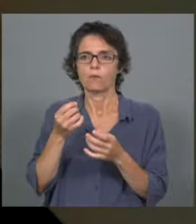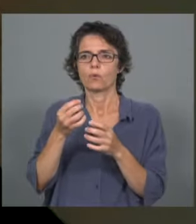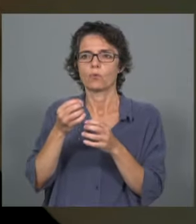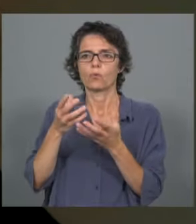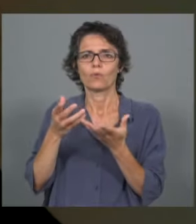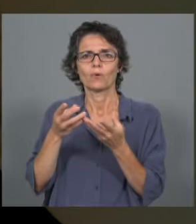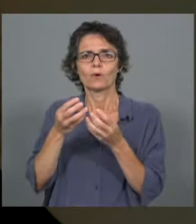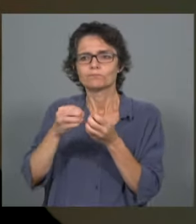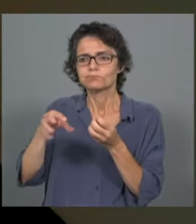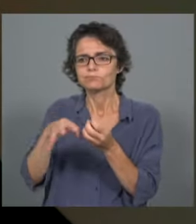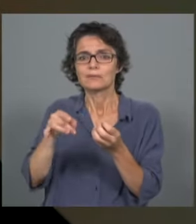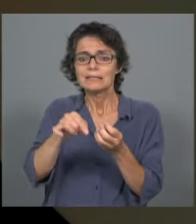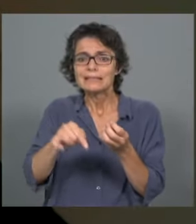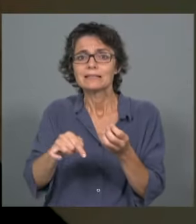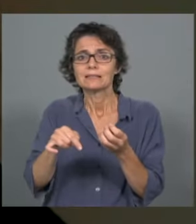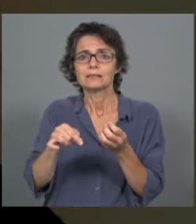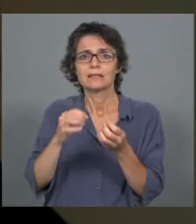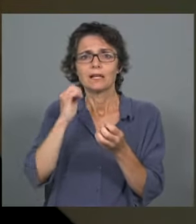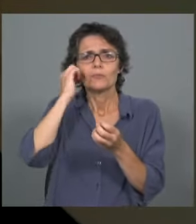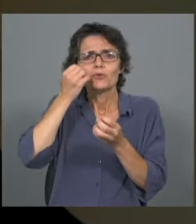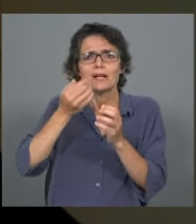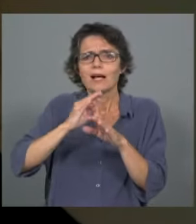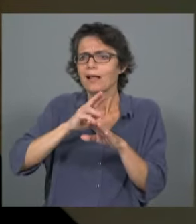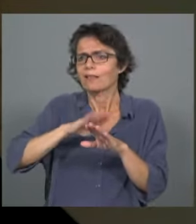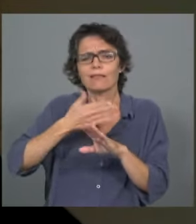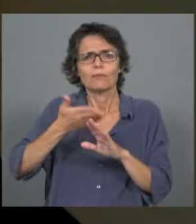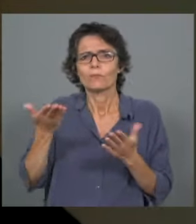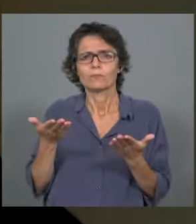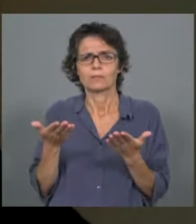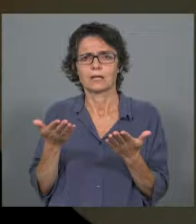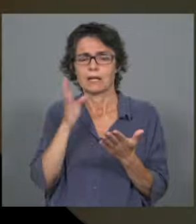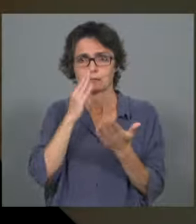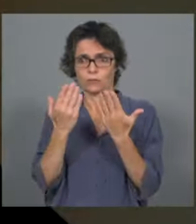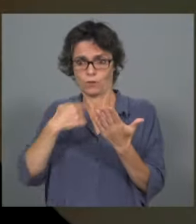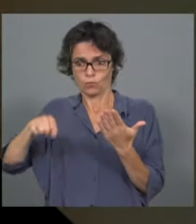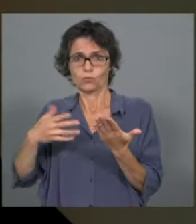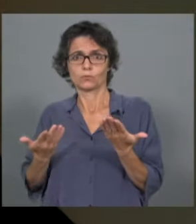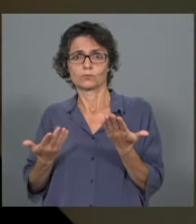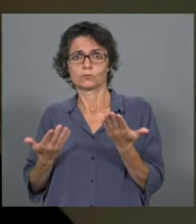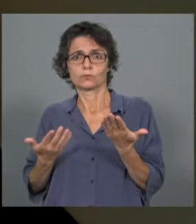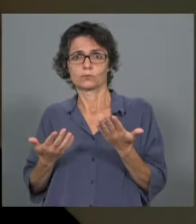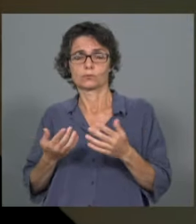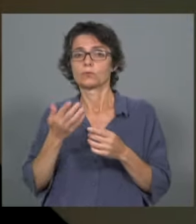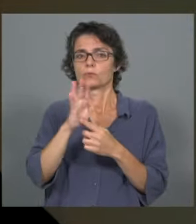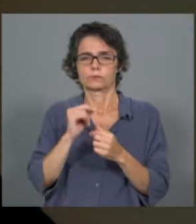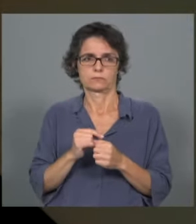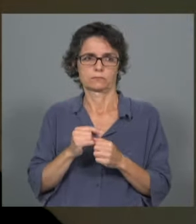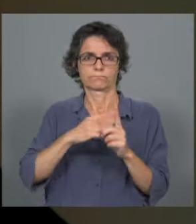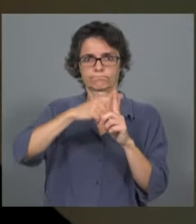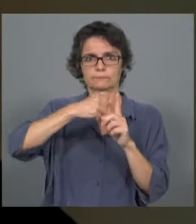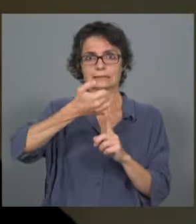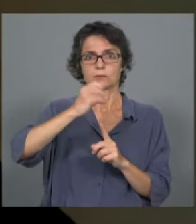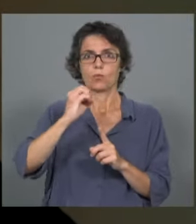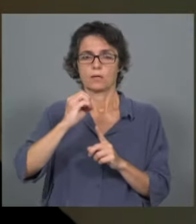e que são os que mais sofrem. Por exemplo, quando acontece 50 graus no